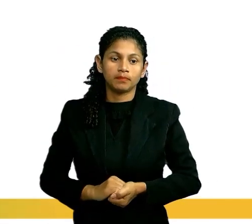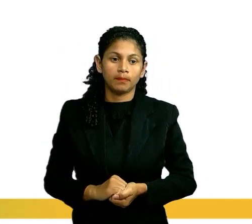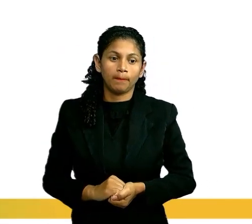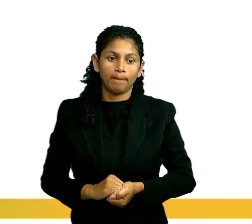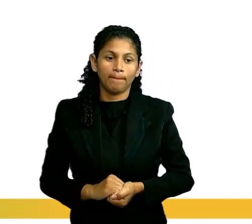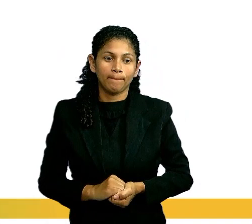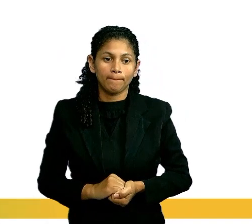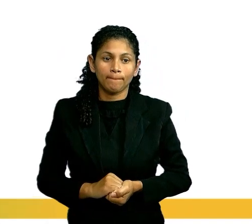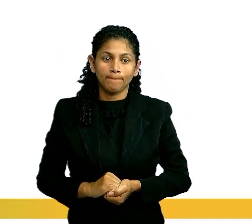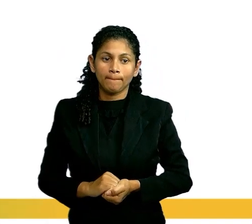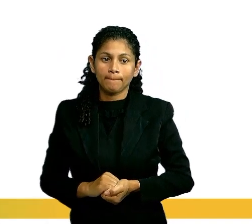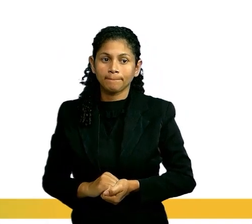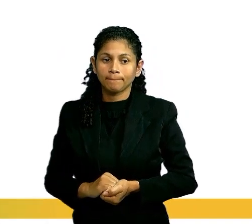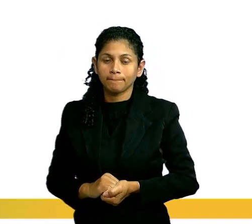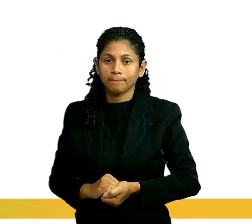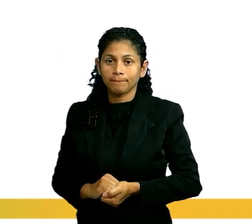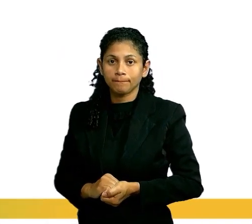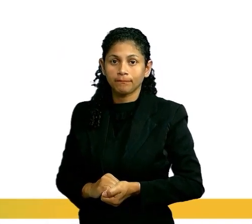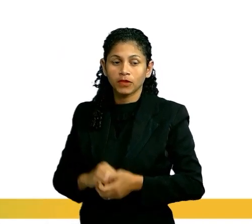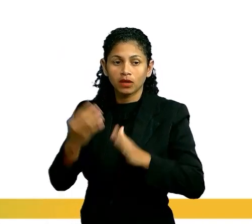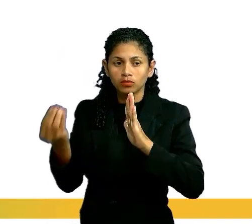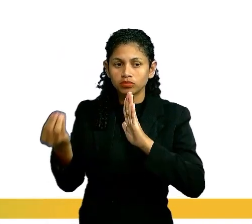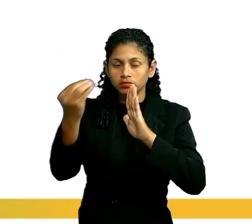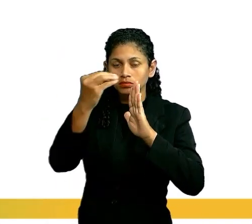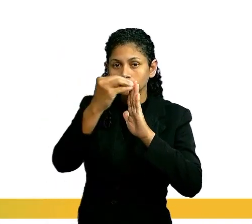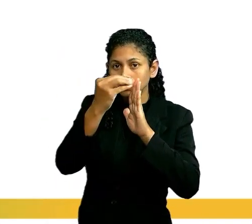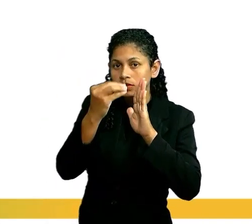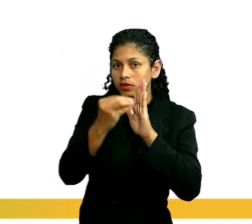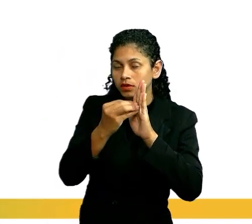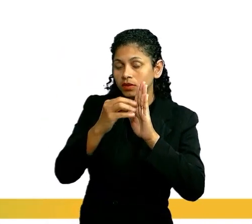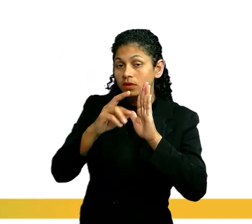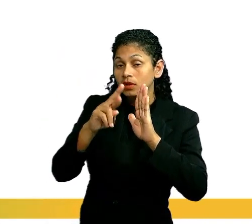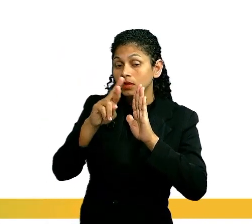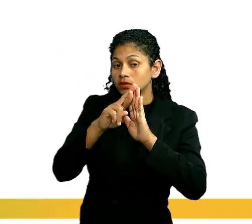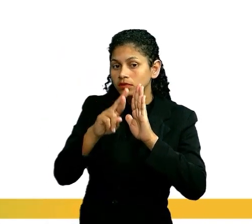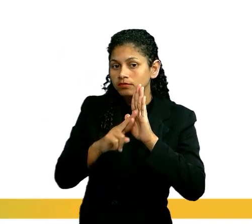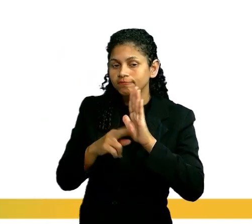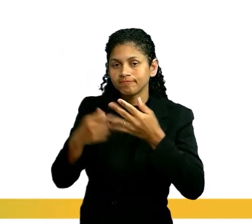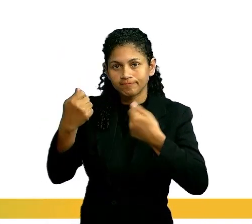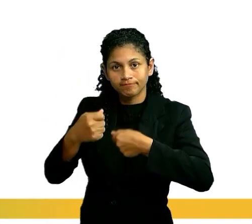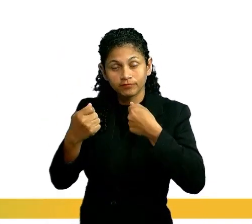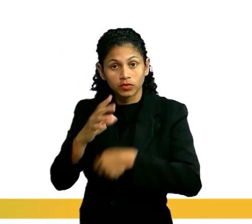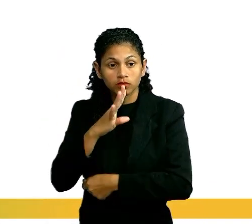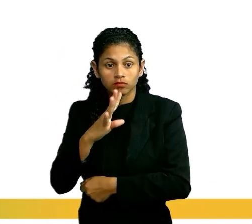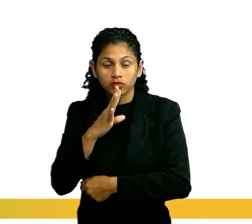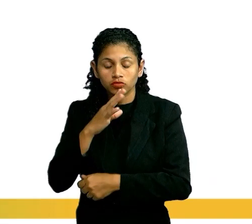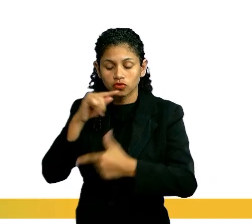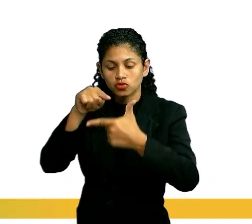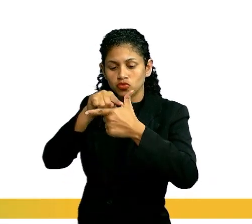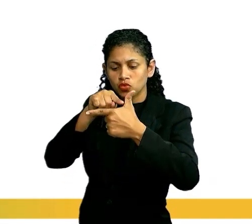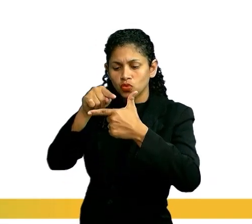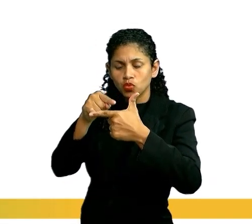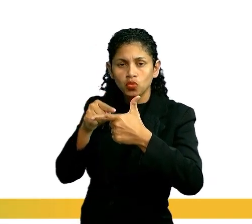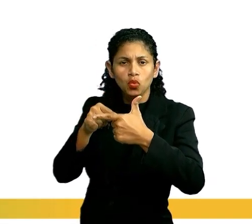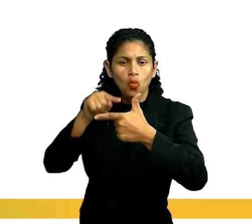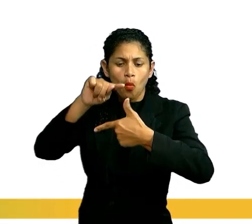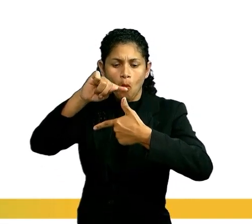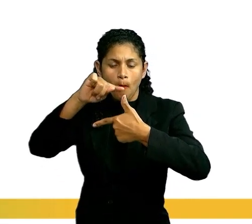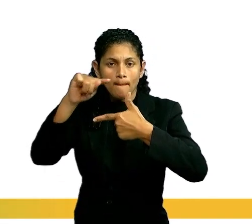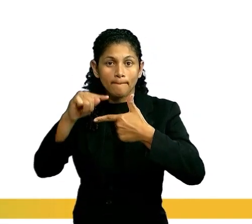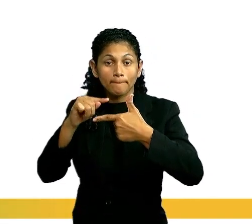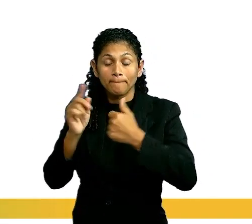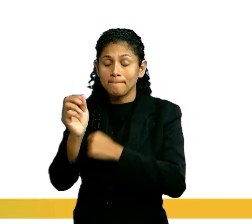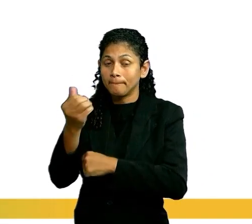Então, para aplicar as razões trigonométricas, devemos conhecer os ângulos notáveis. Os mais usuais em provas de